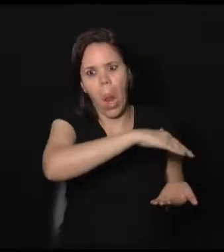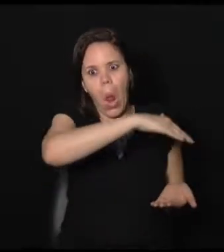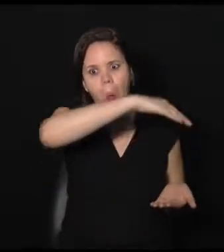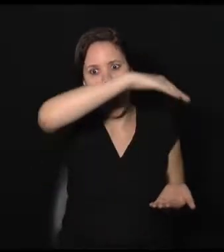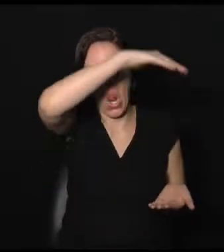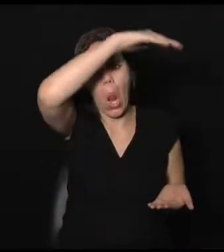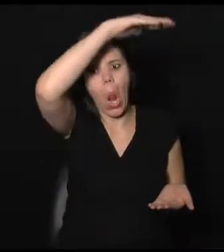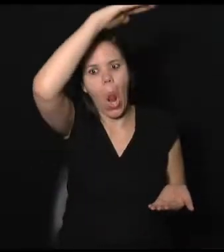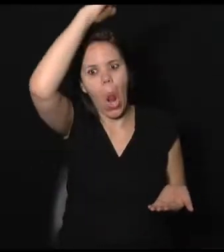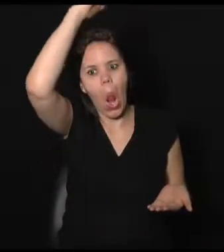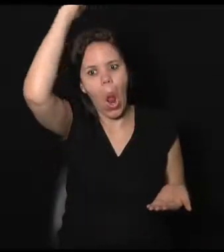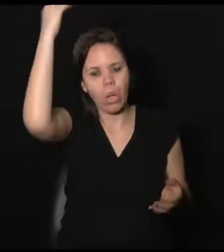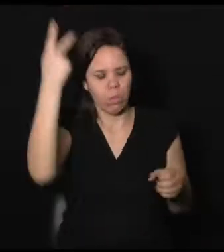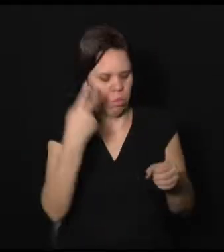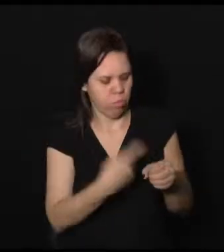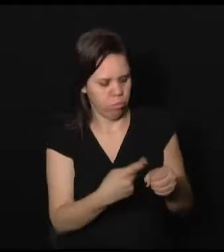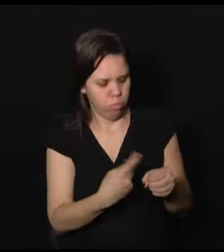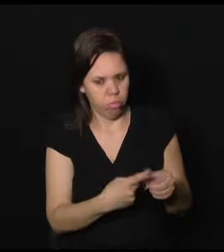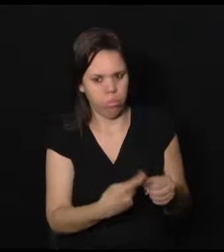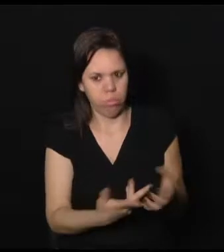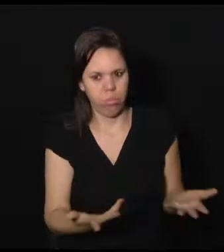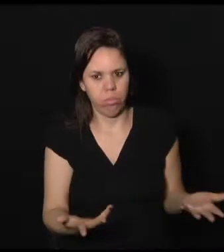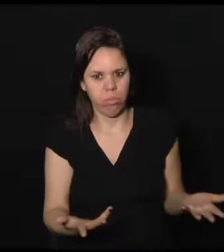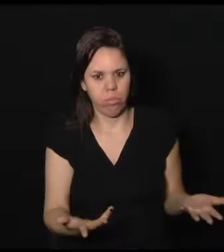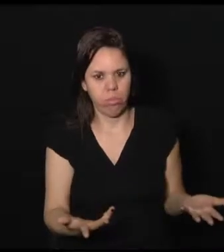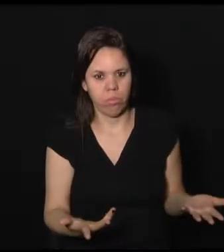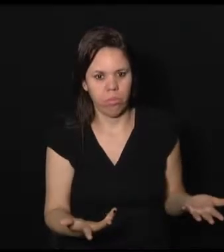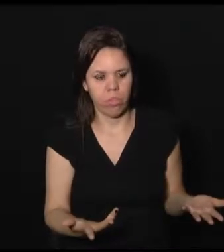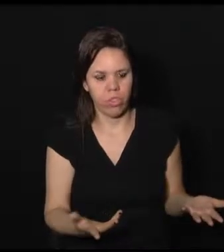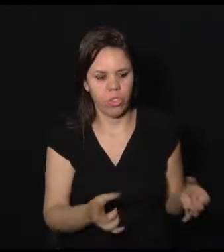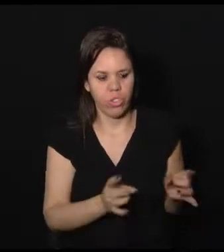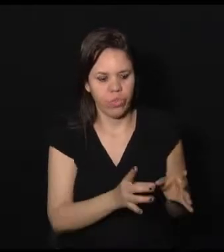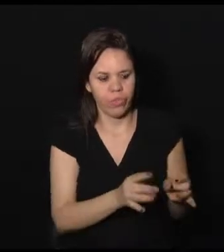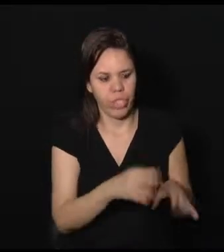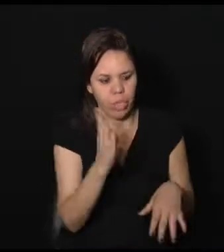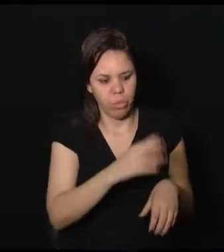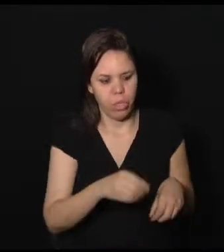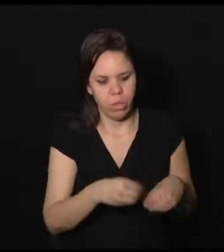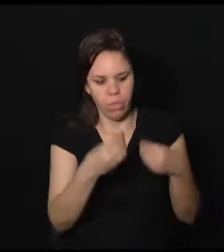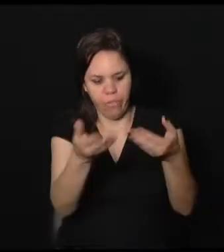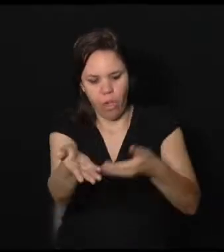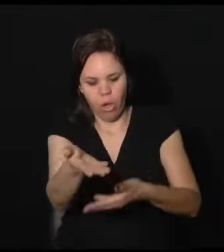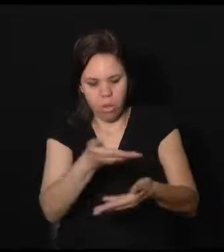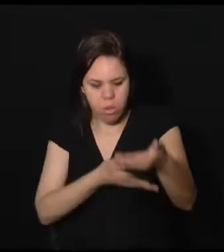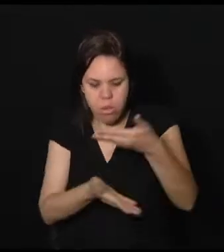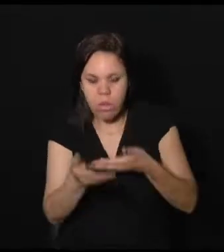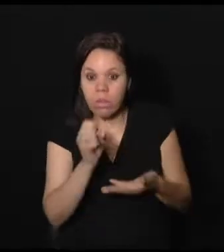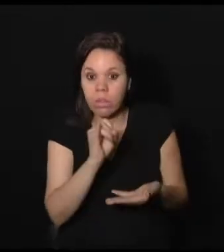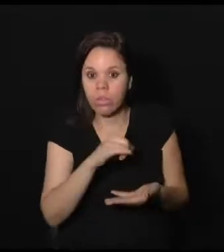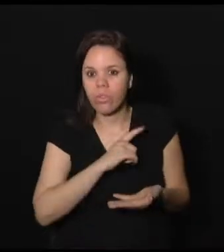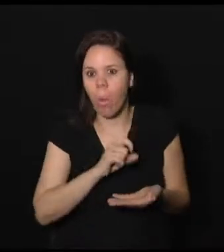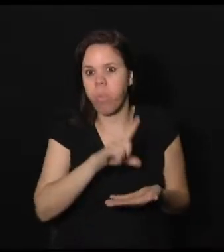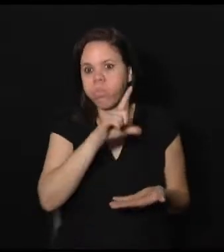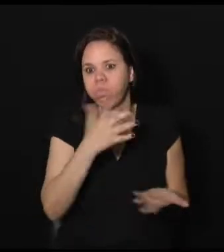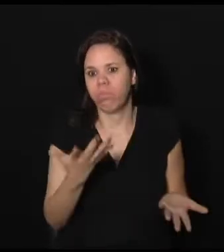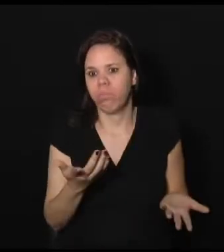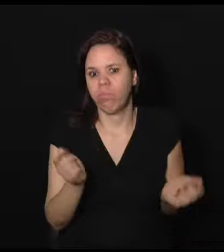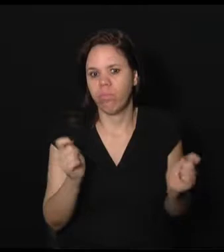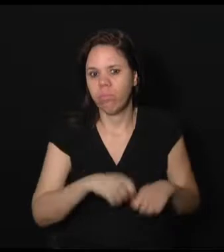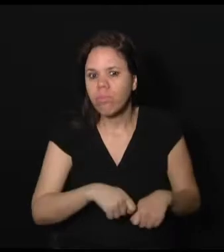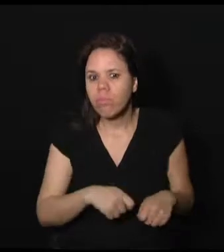expressiva de mercadorias, tanto na exportação quanto na importação, se realmente tivermos esse aumento? Né? Será que estamos